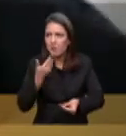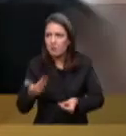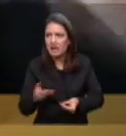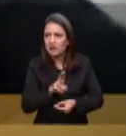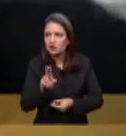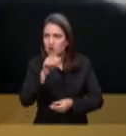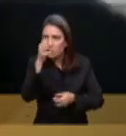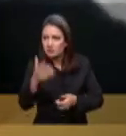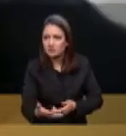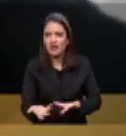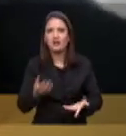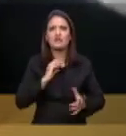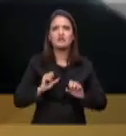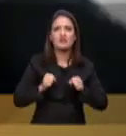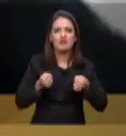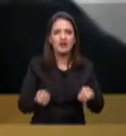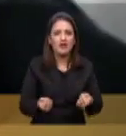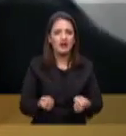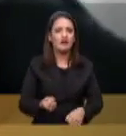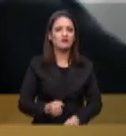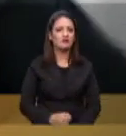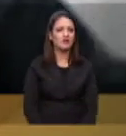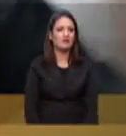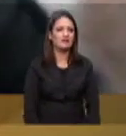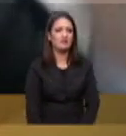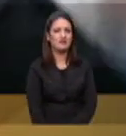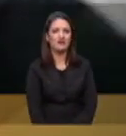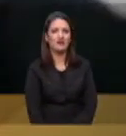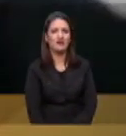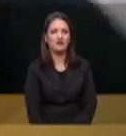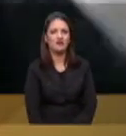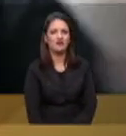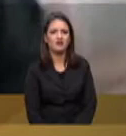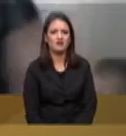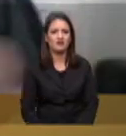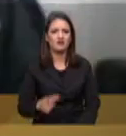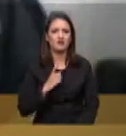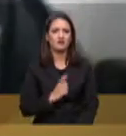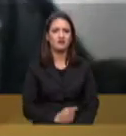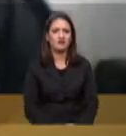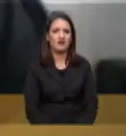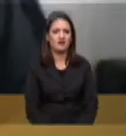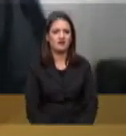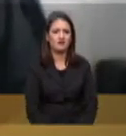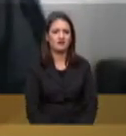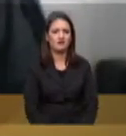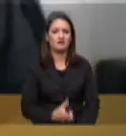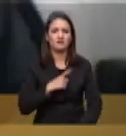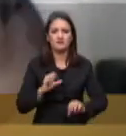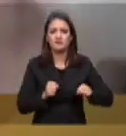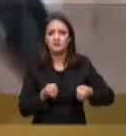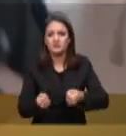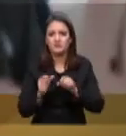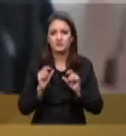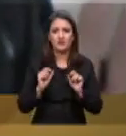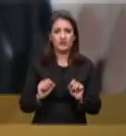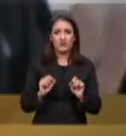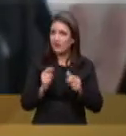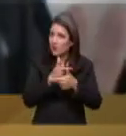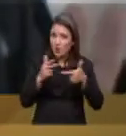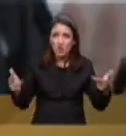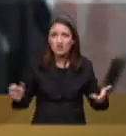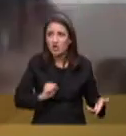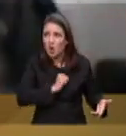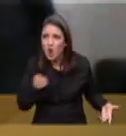já foi dito aqui, nazismo, racismo, machismo, a favor da pedofilia, questões anônimas dizem que não tem nada a ver